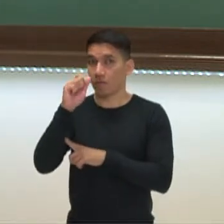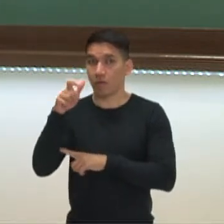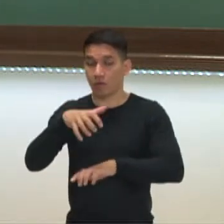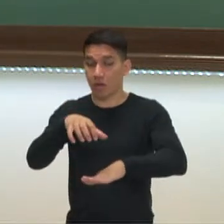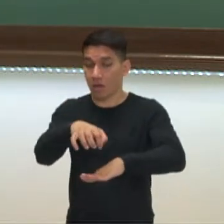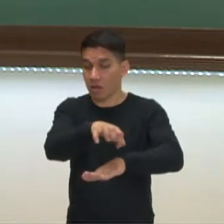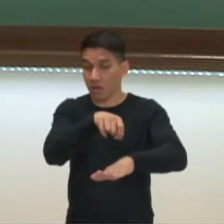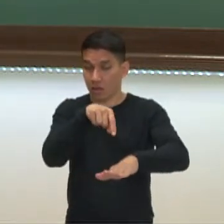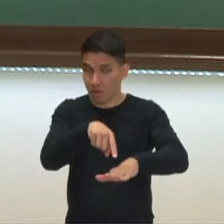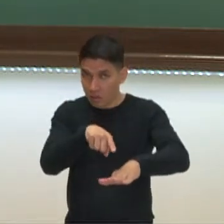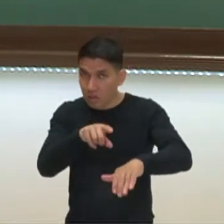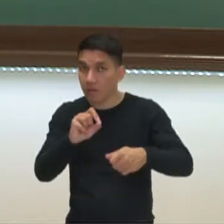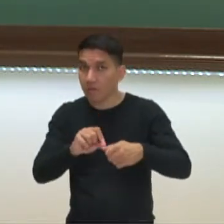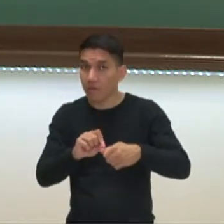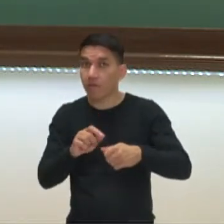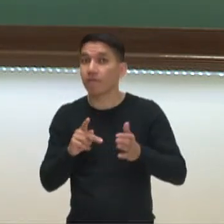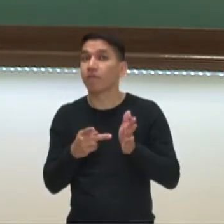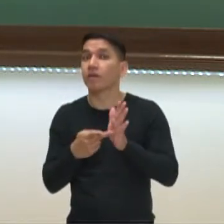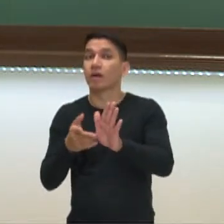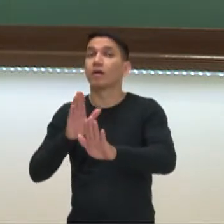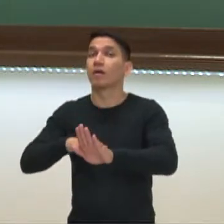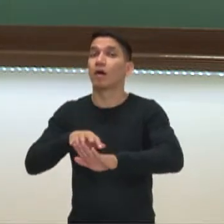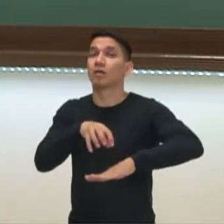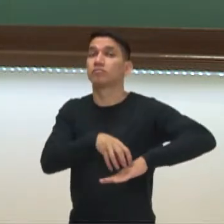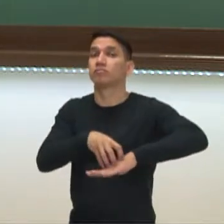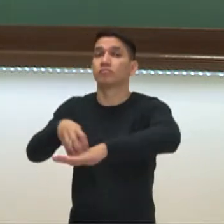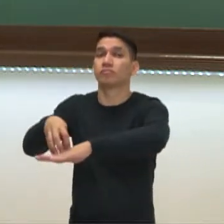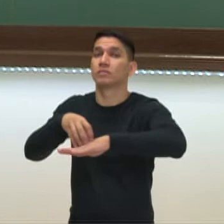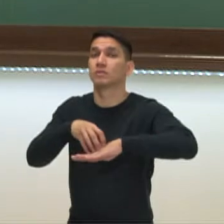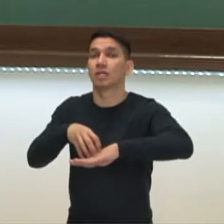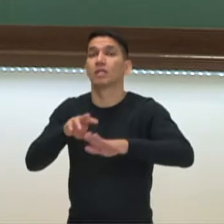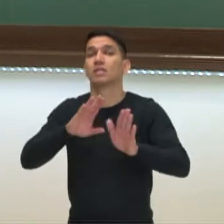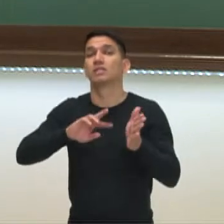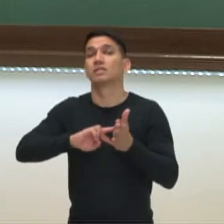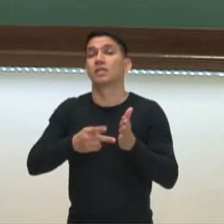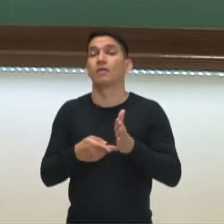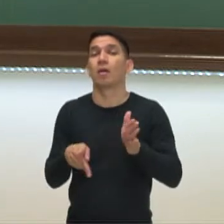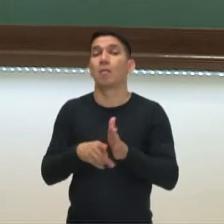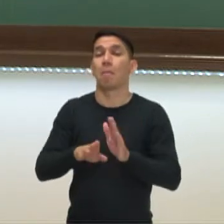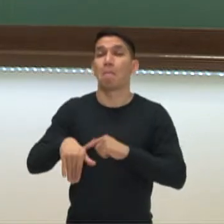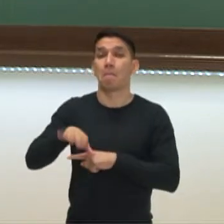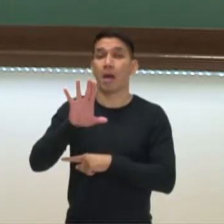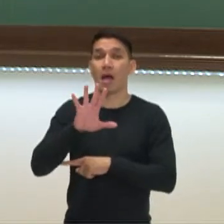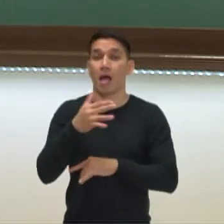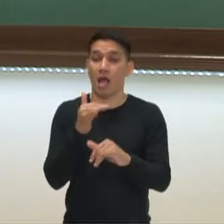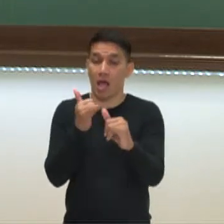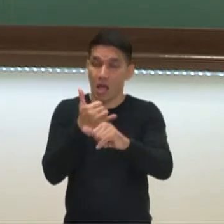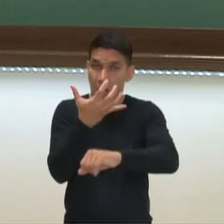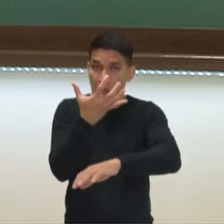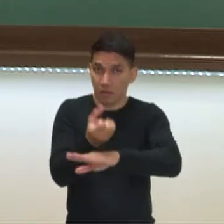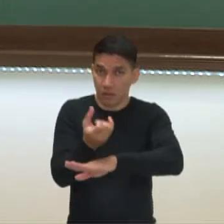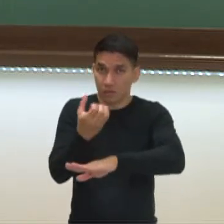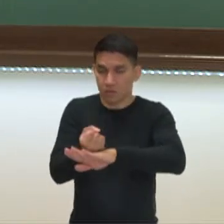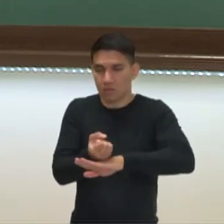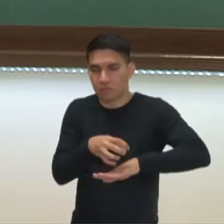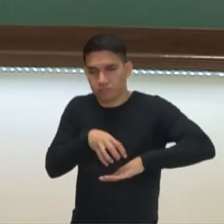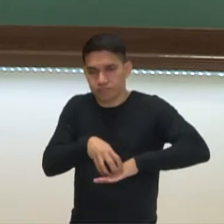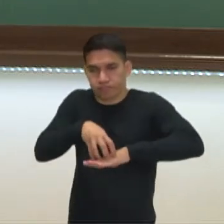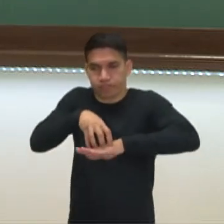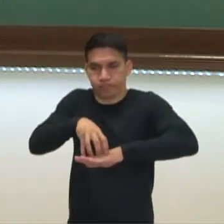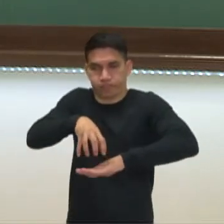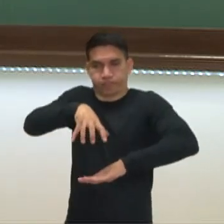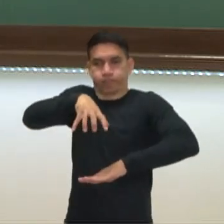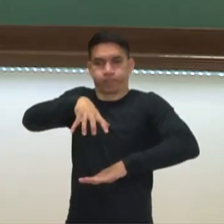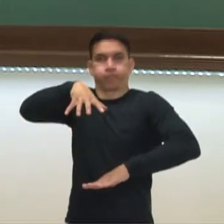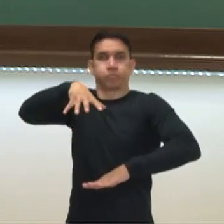você aumenta o que nós chamamos de carga, ou seja, ele retém mais carga elétrica nele, e aí você aumenta o volume, o que for lá